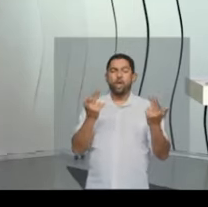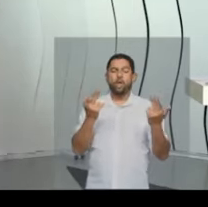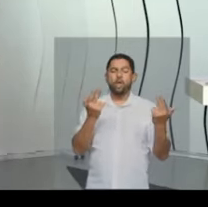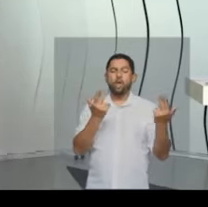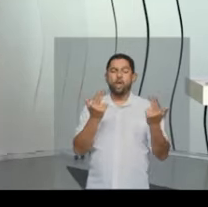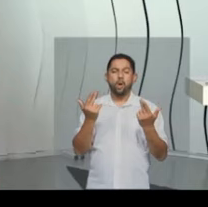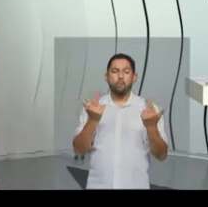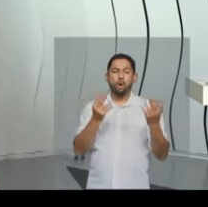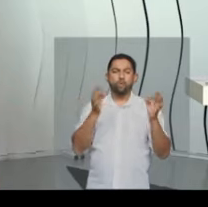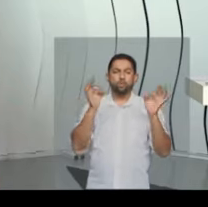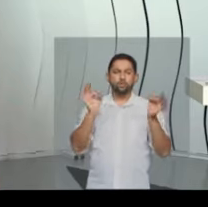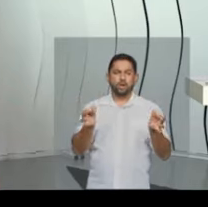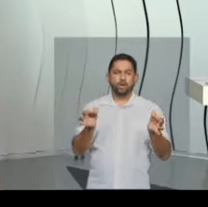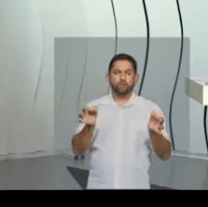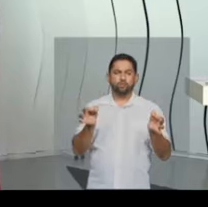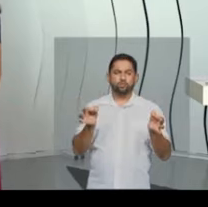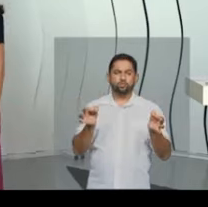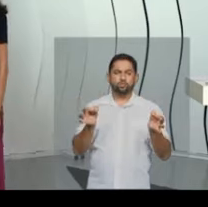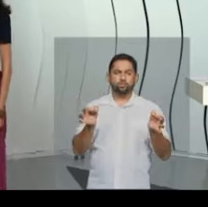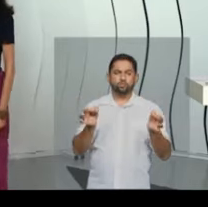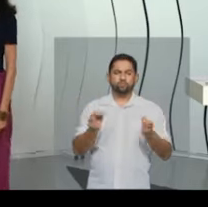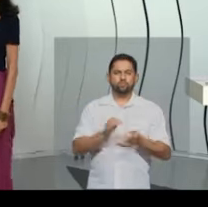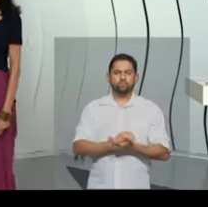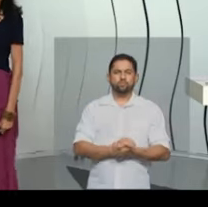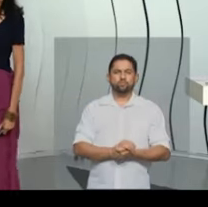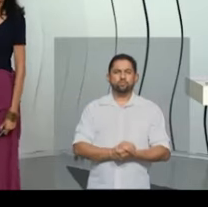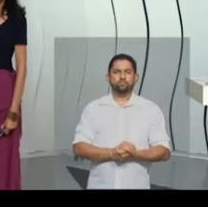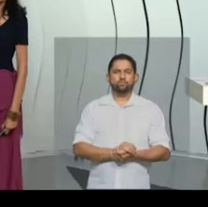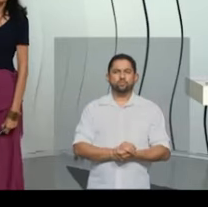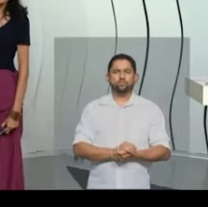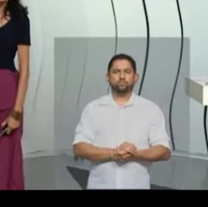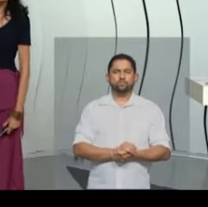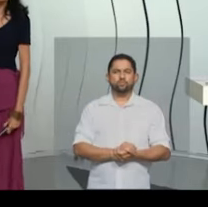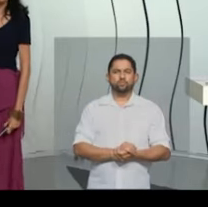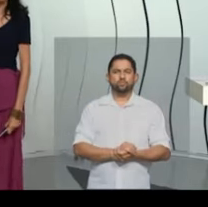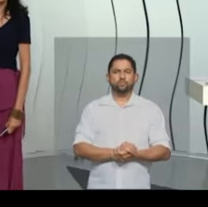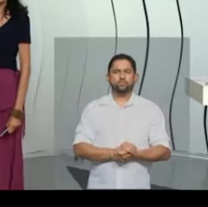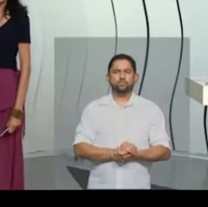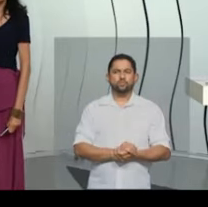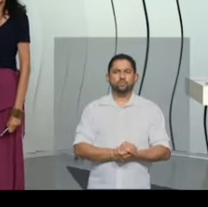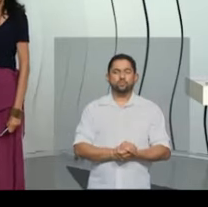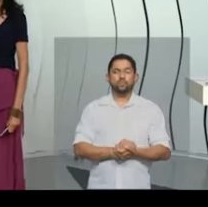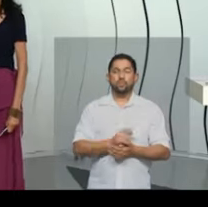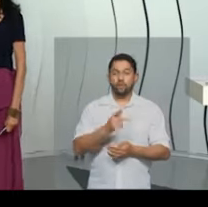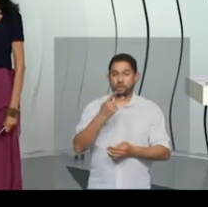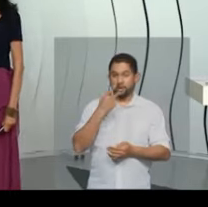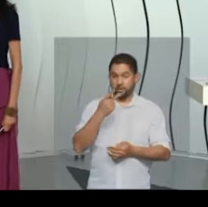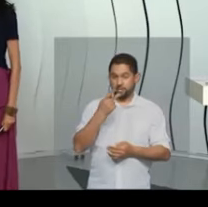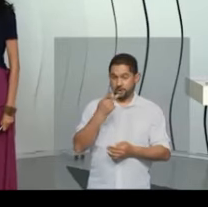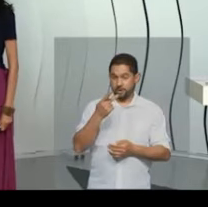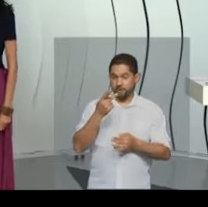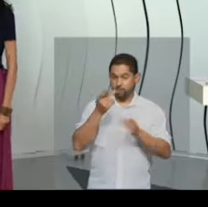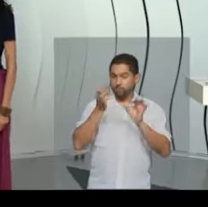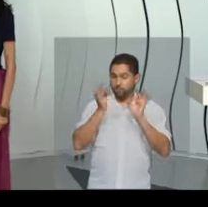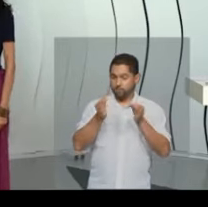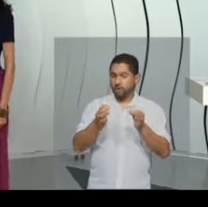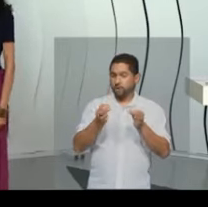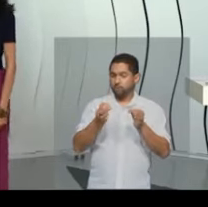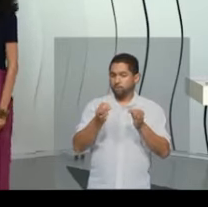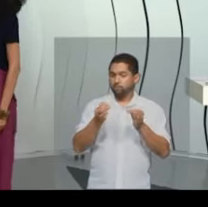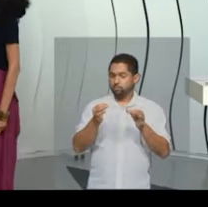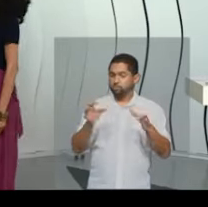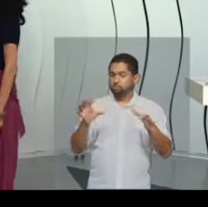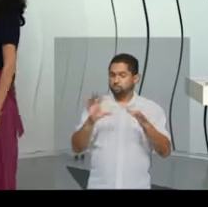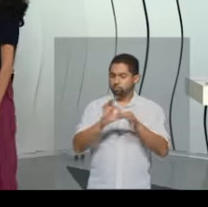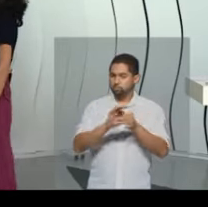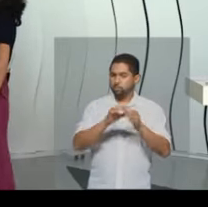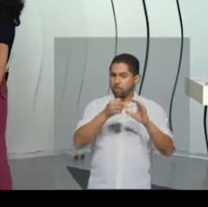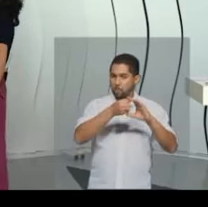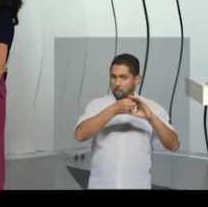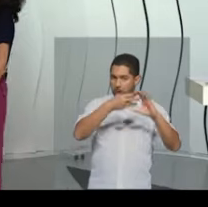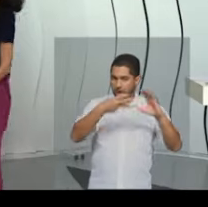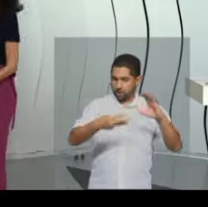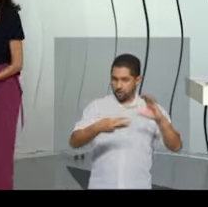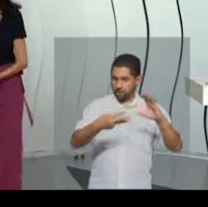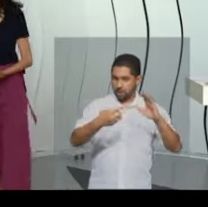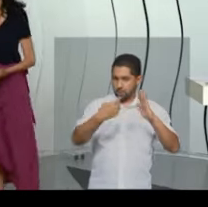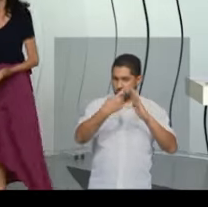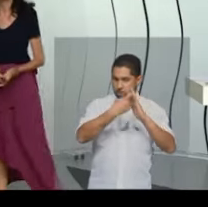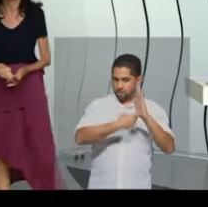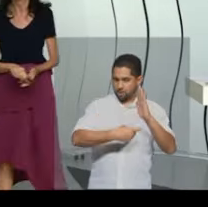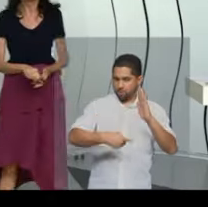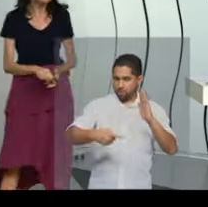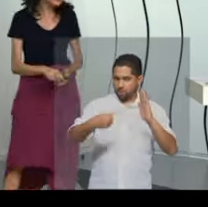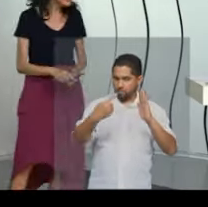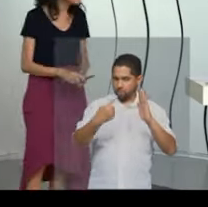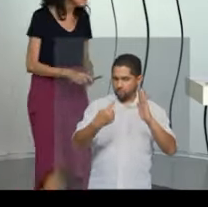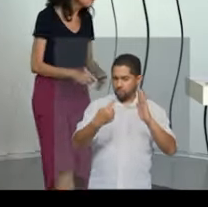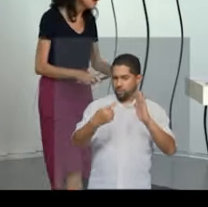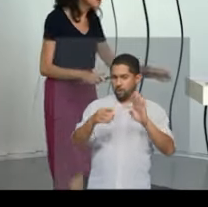está falando corretamente, está citando corretamente uma característica de mercantilismo, e a segunda está